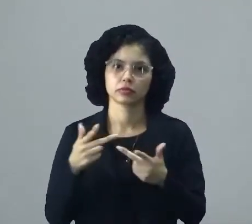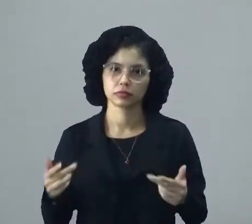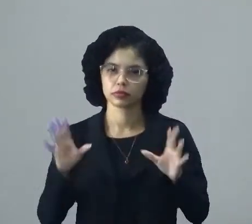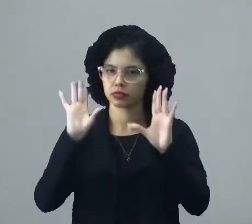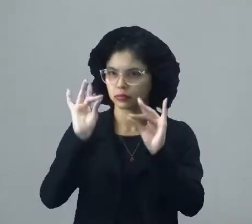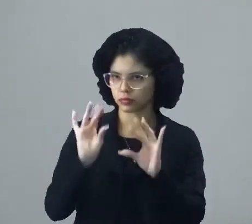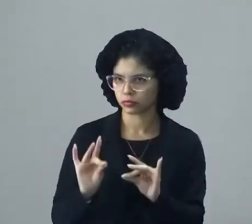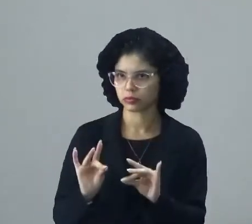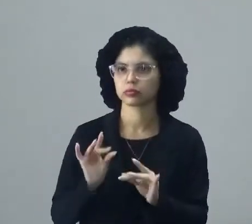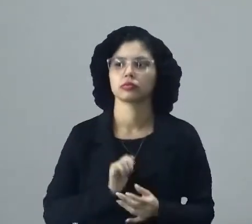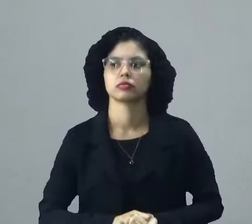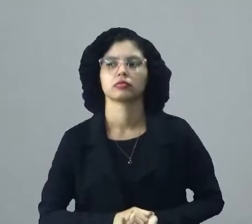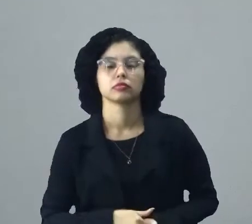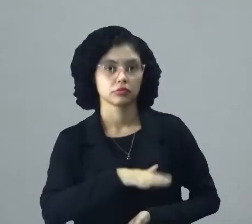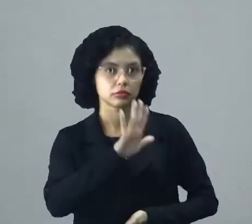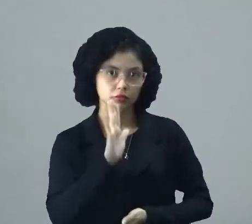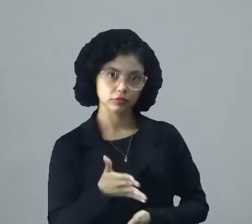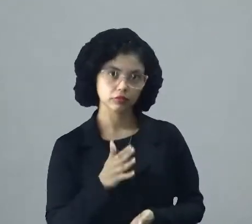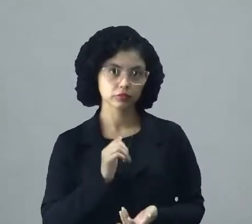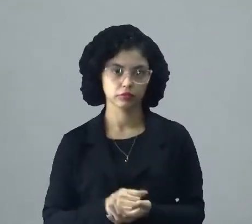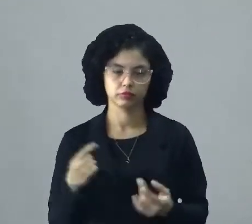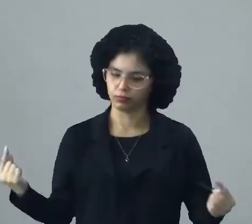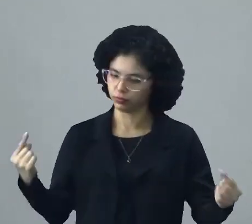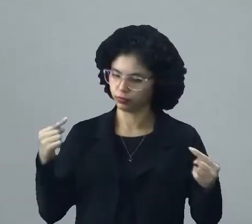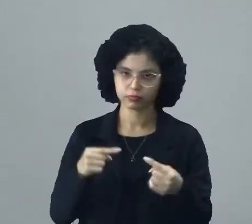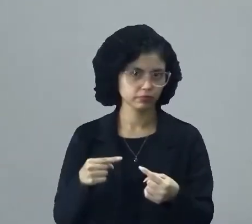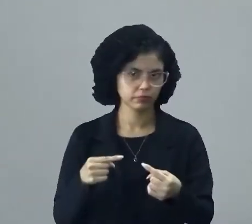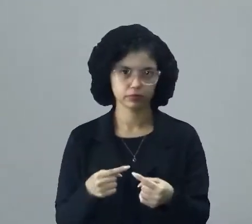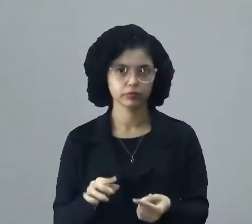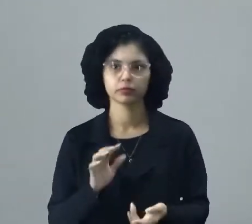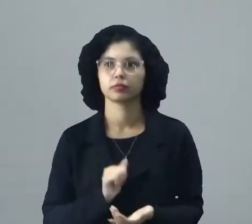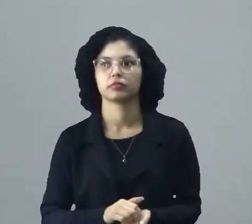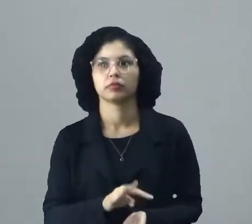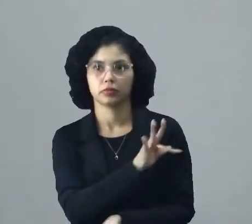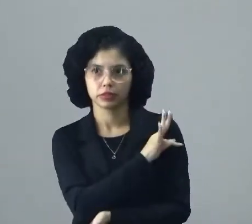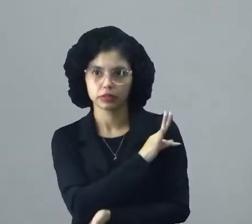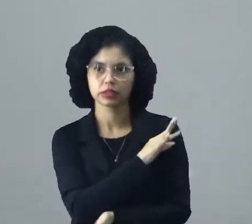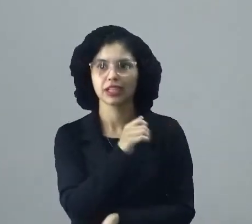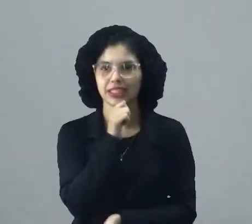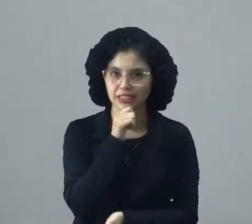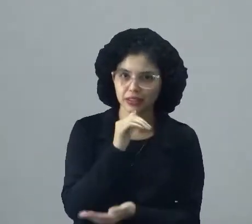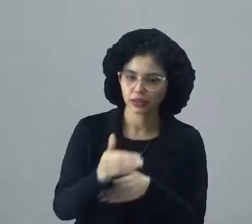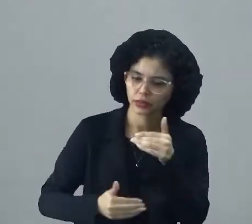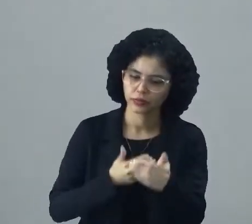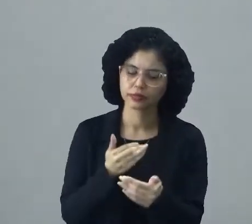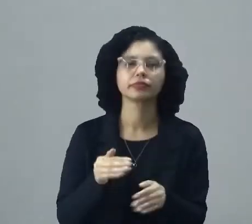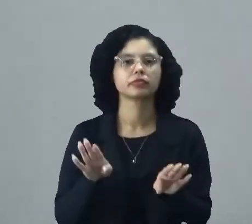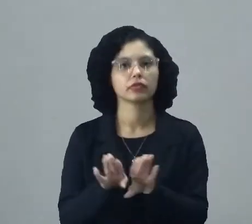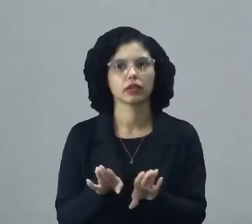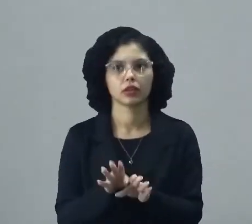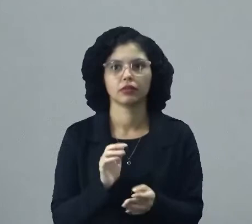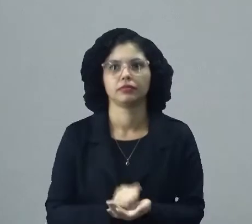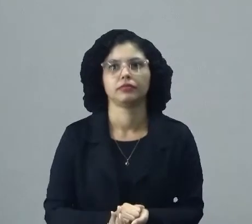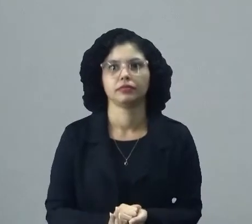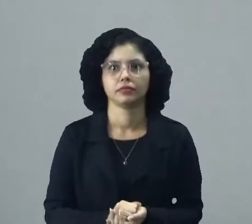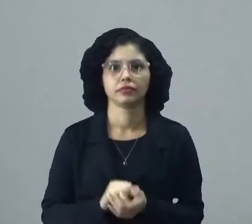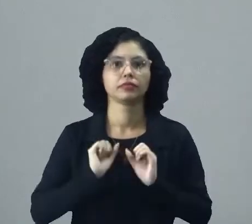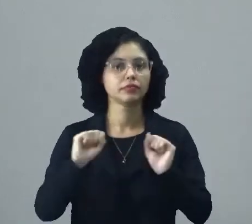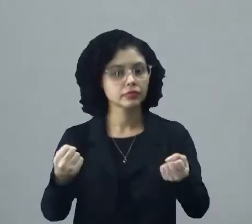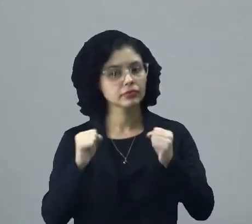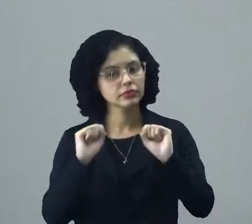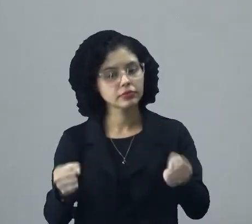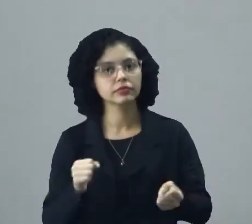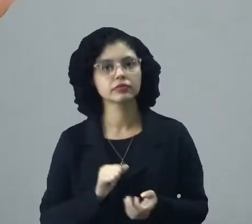mais técnica. Já nessa parte não competitiva, a gente desenvolve no nosso cotidiano. Como assim no nosso cotidiano? Academia é